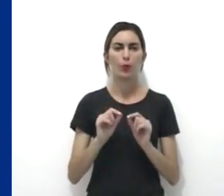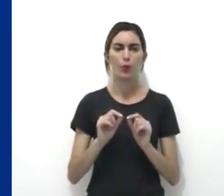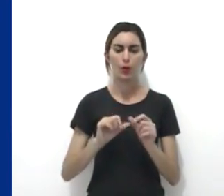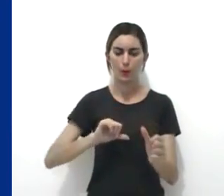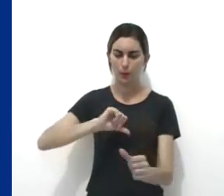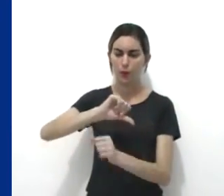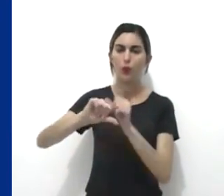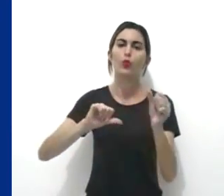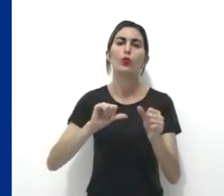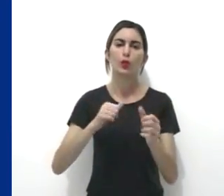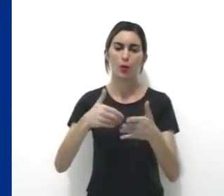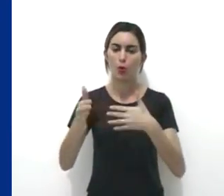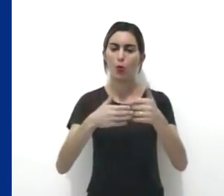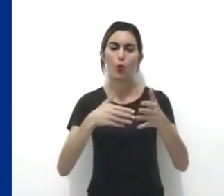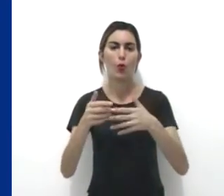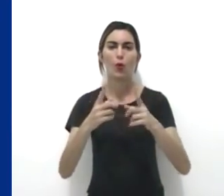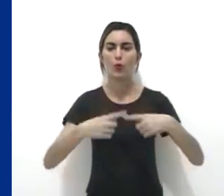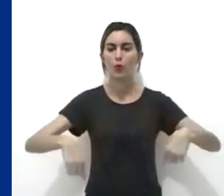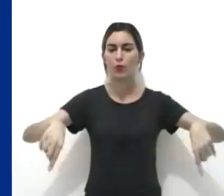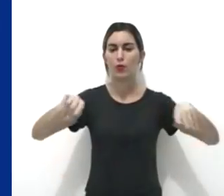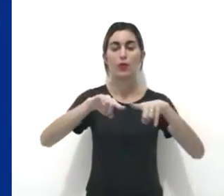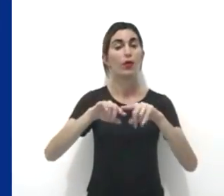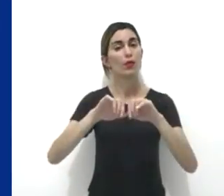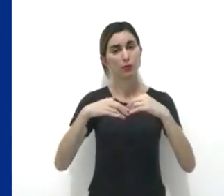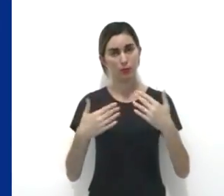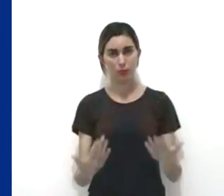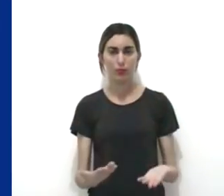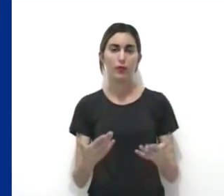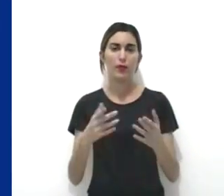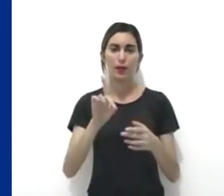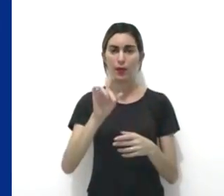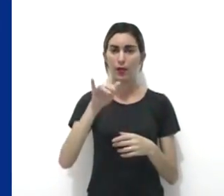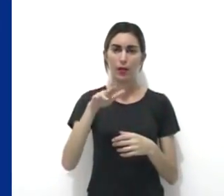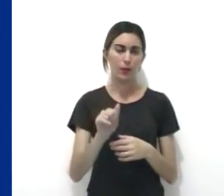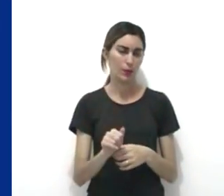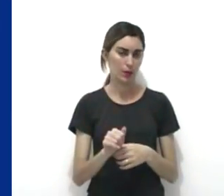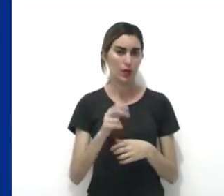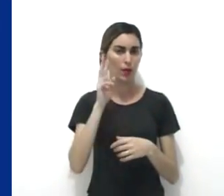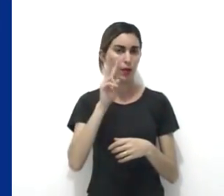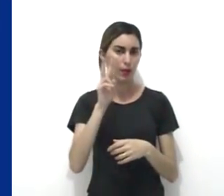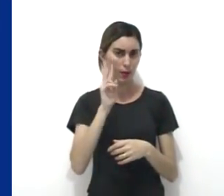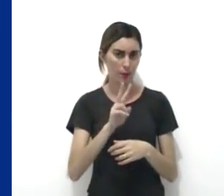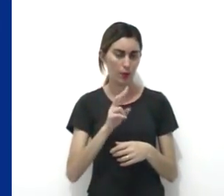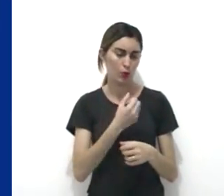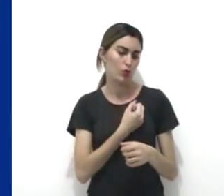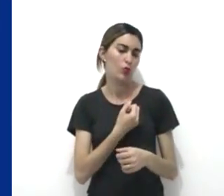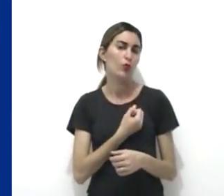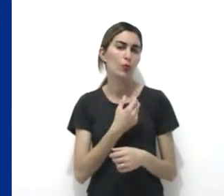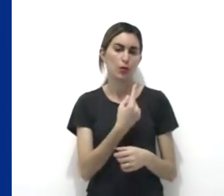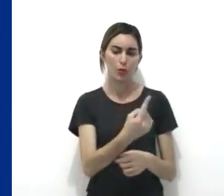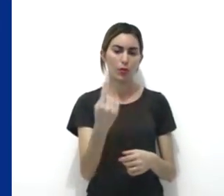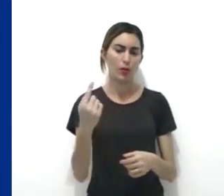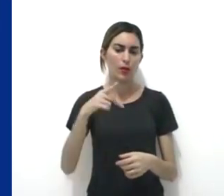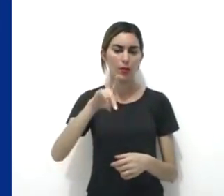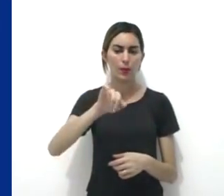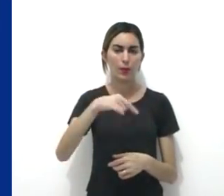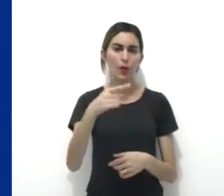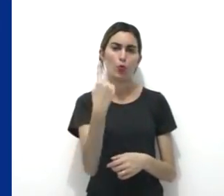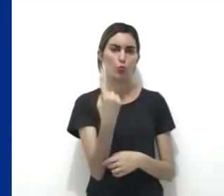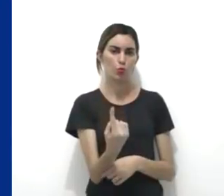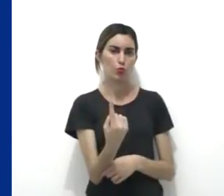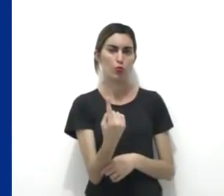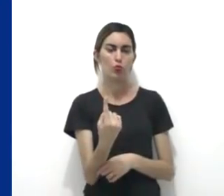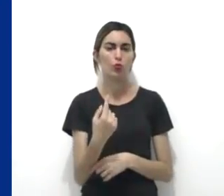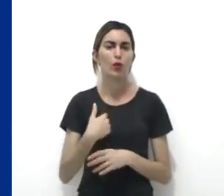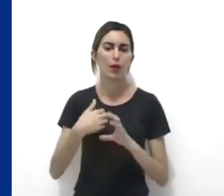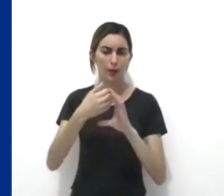prerrogativa de se transformar em qualquer peça do jogo, inclusive na dama. Lembramos que o valor numérico de cada peão é